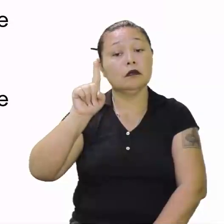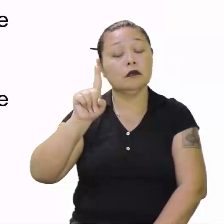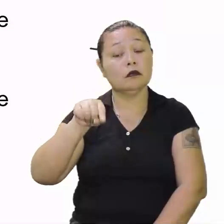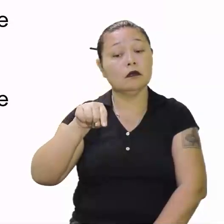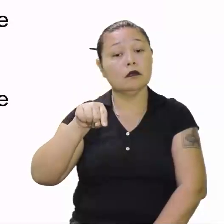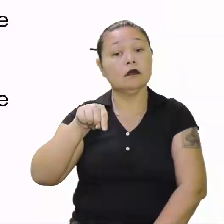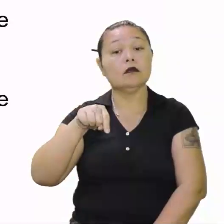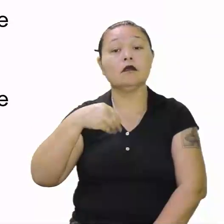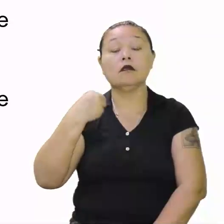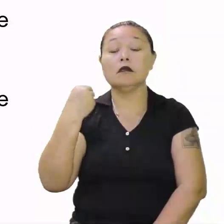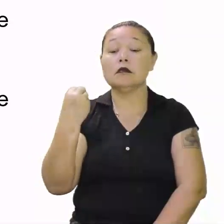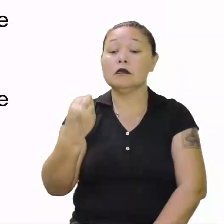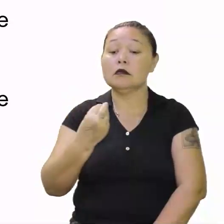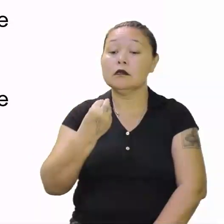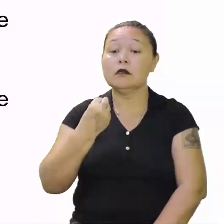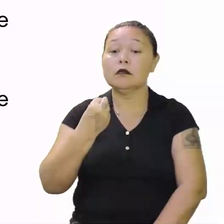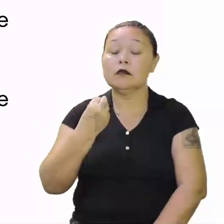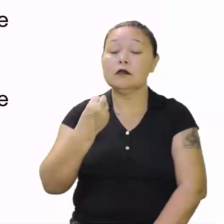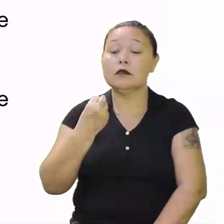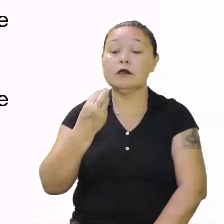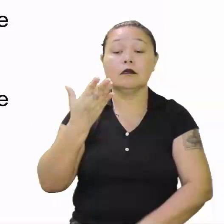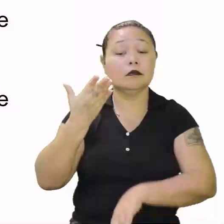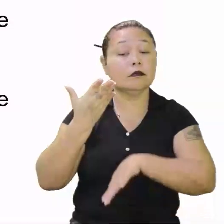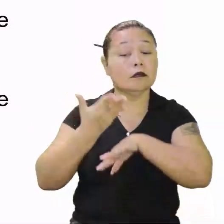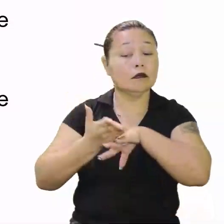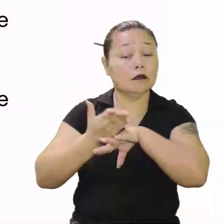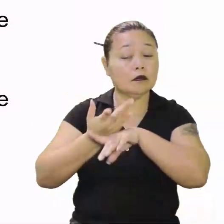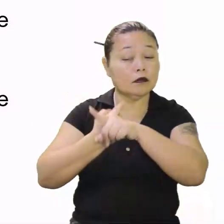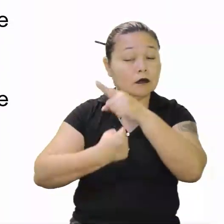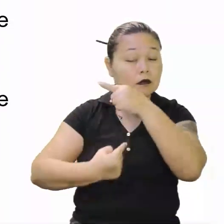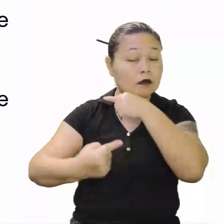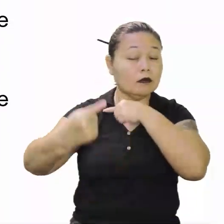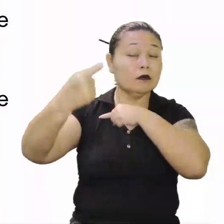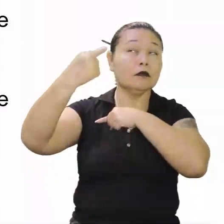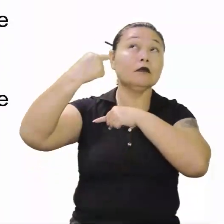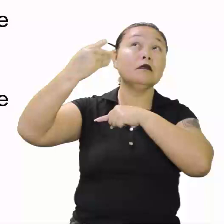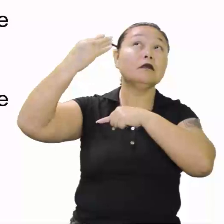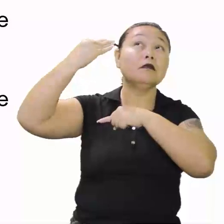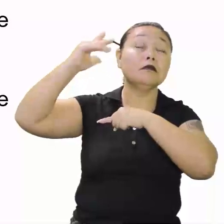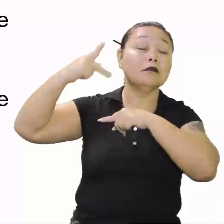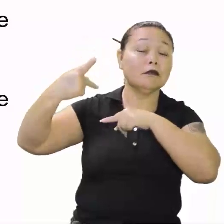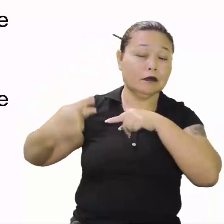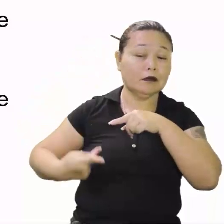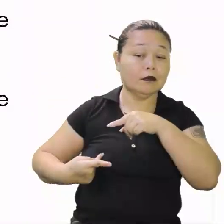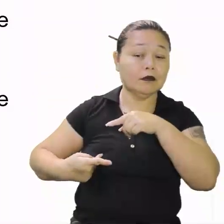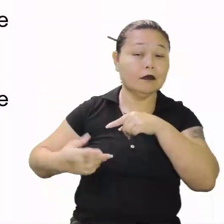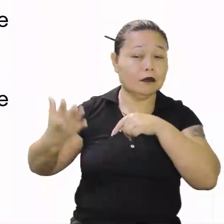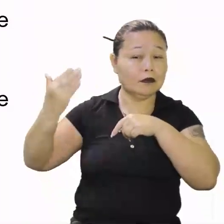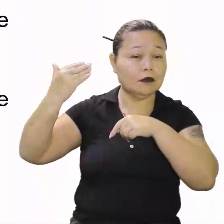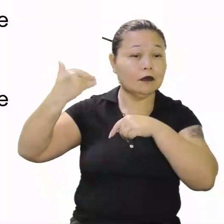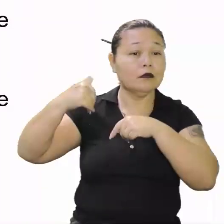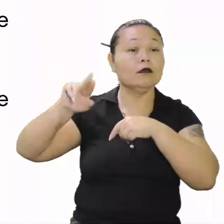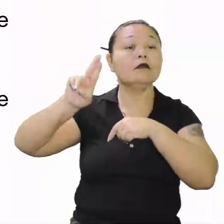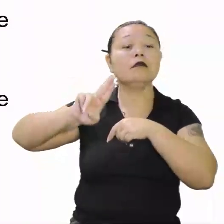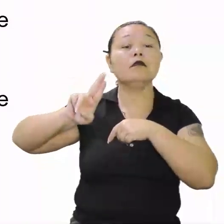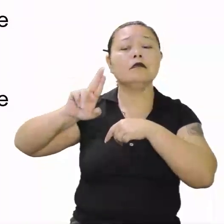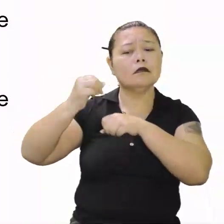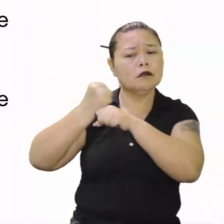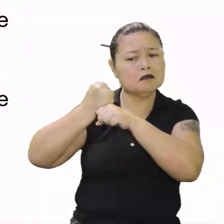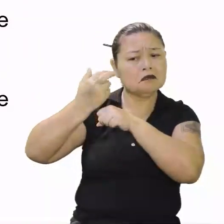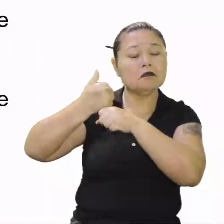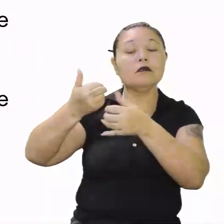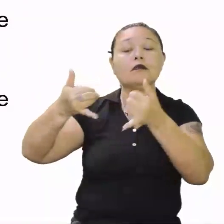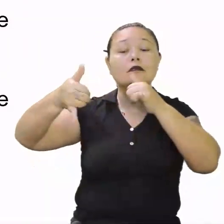é dita como uma prática ancestral, onde a antiga